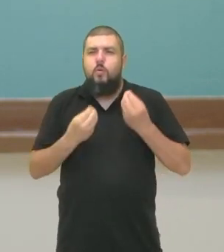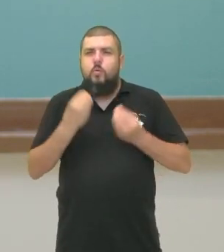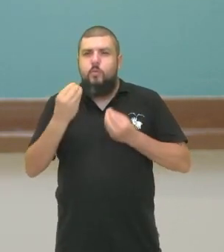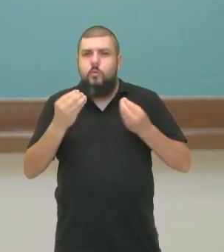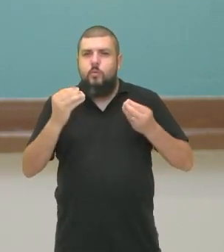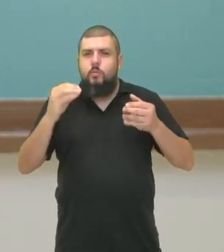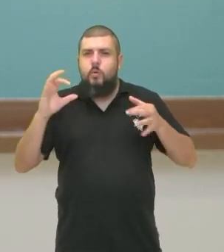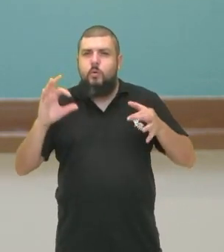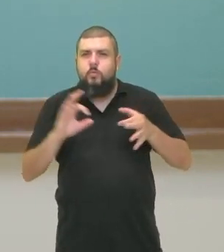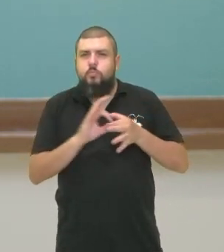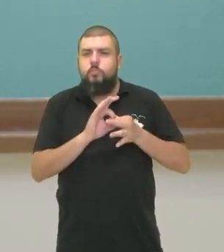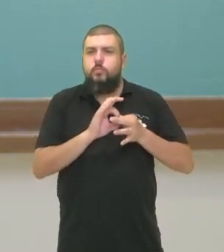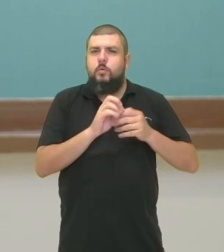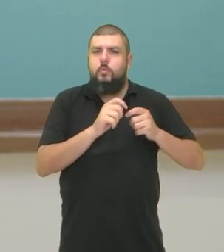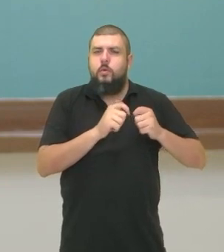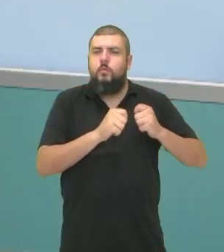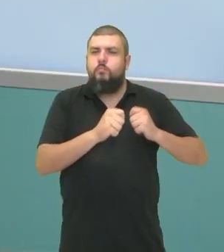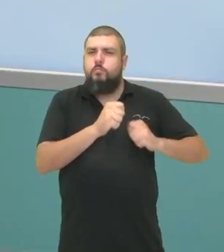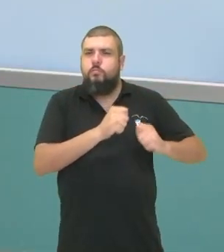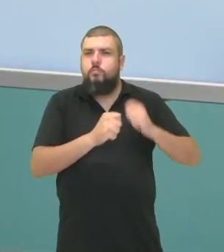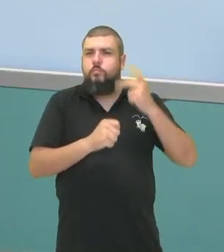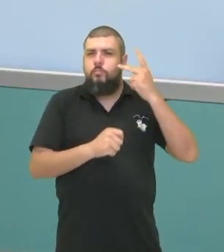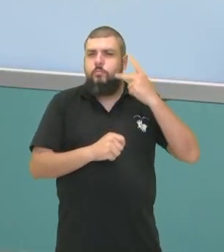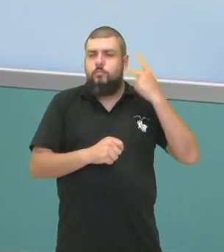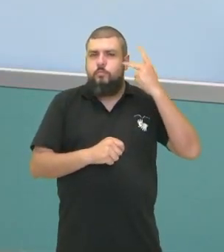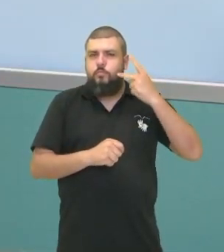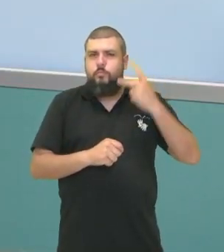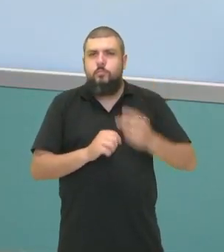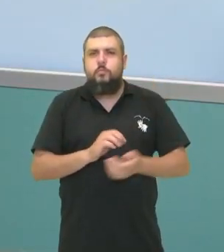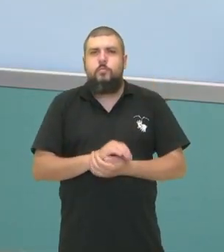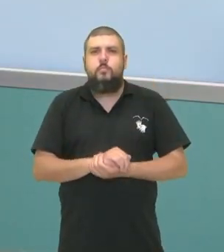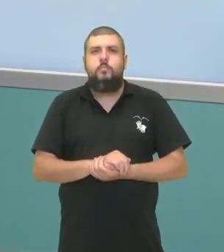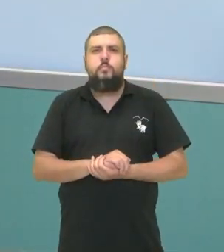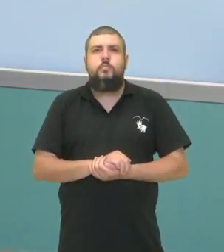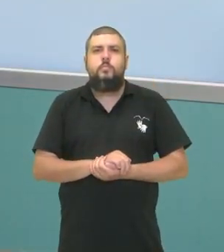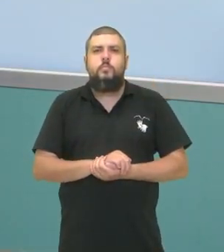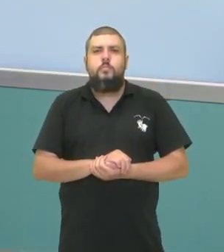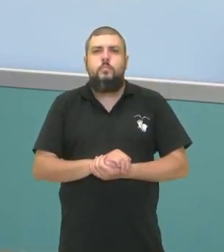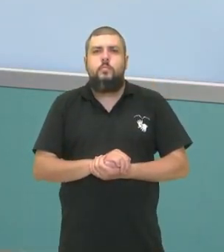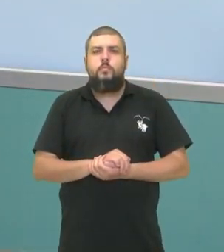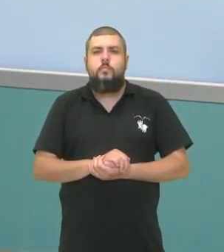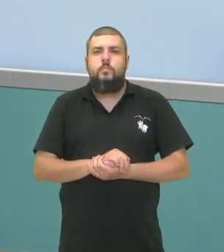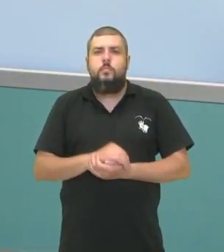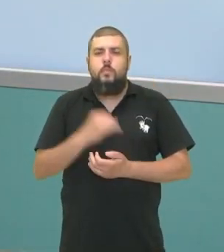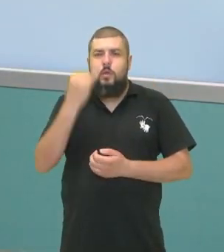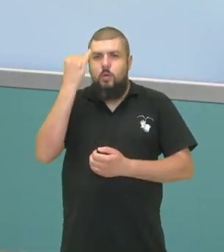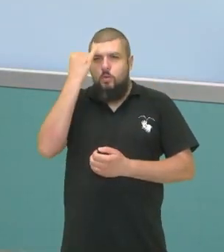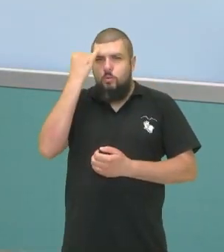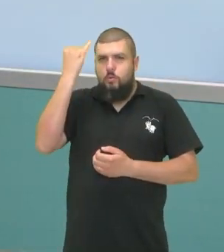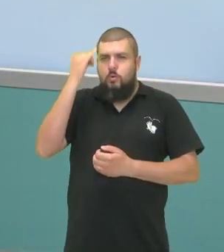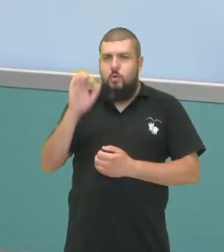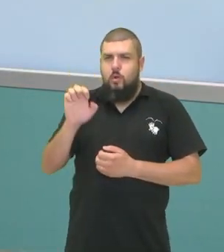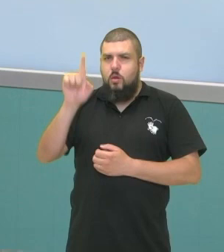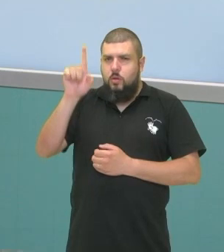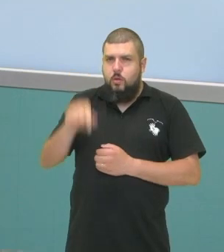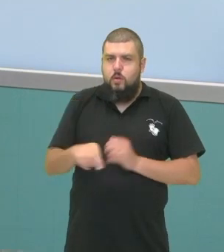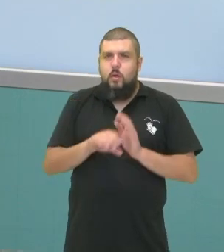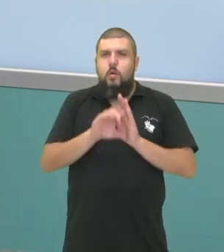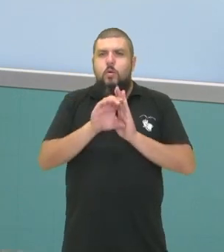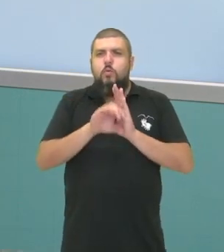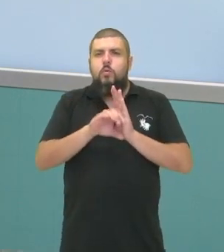política e a economia. Vamos nessa? A ideologia é um conceito sociológico